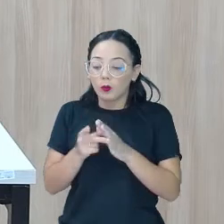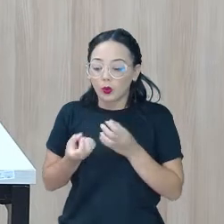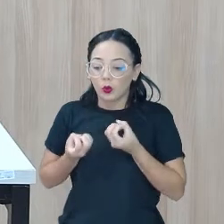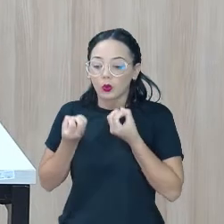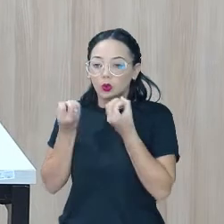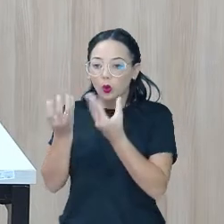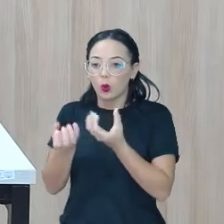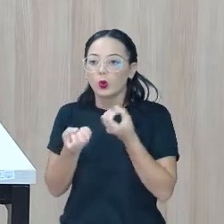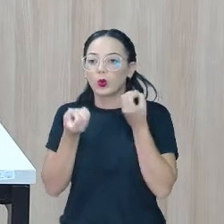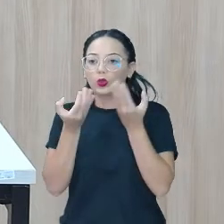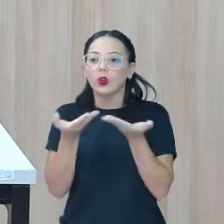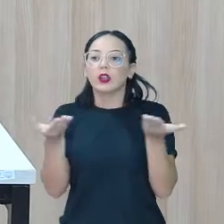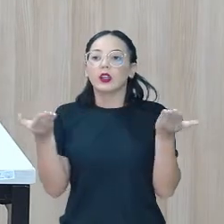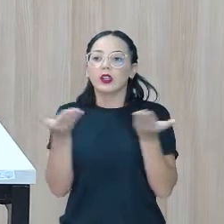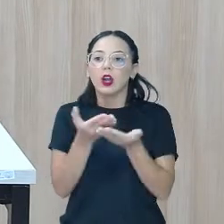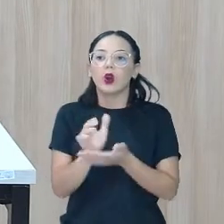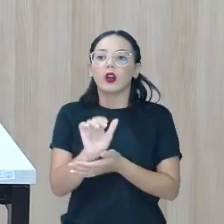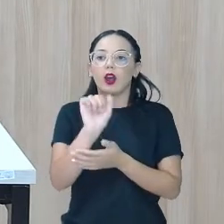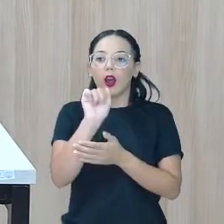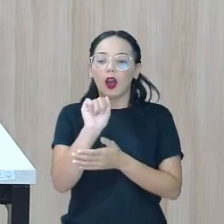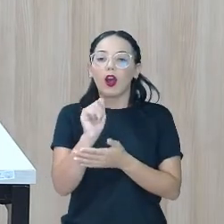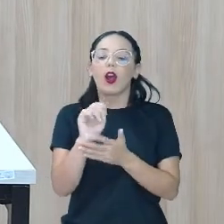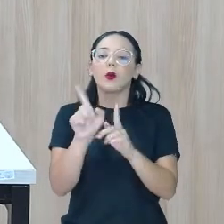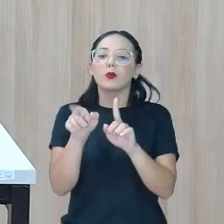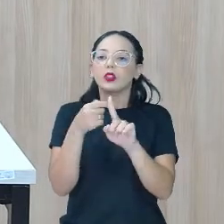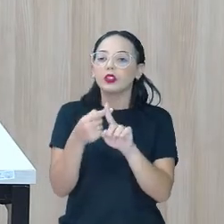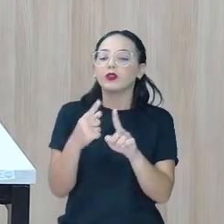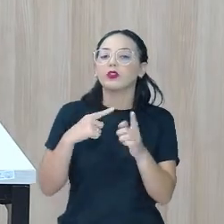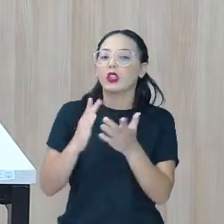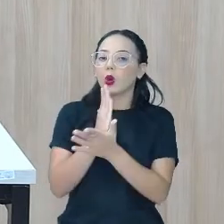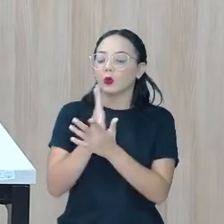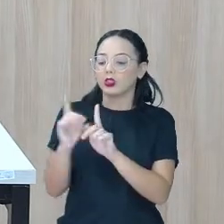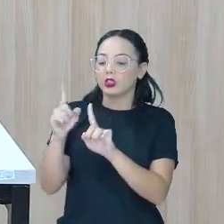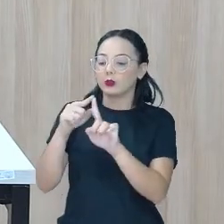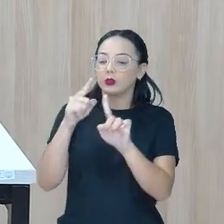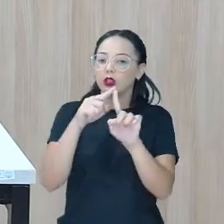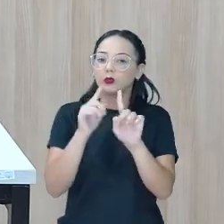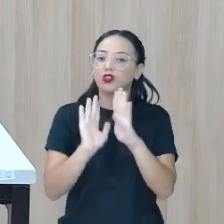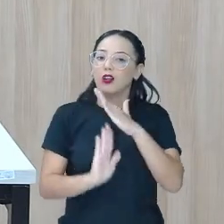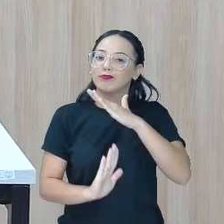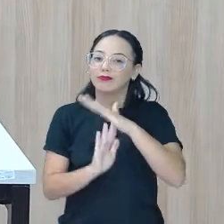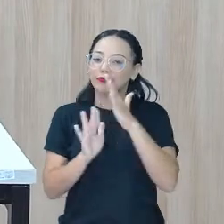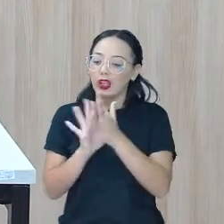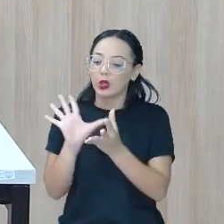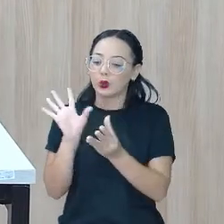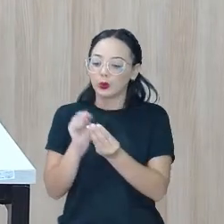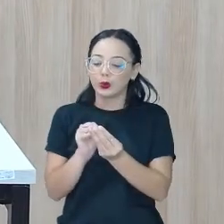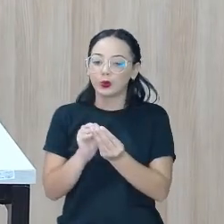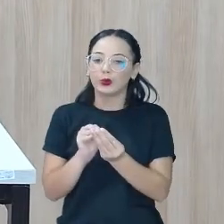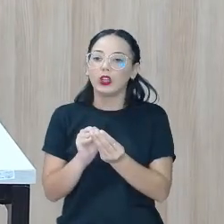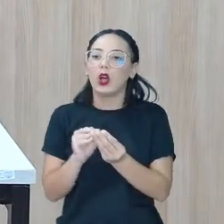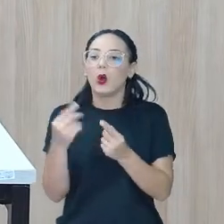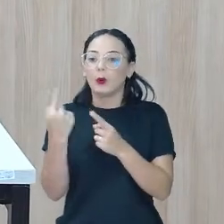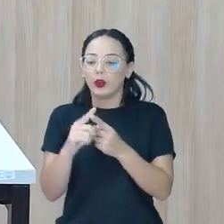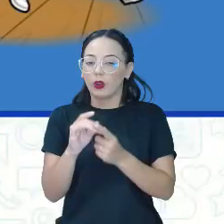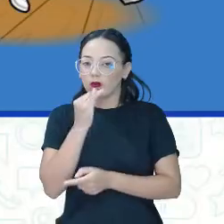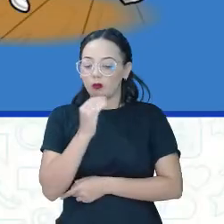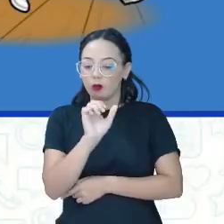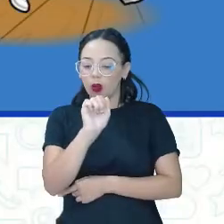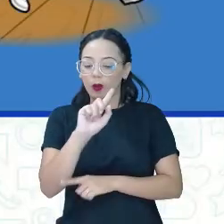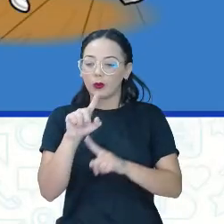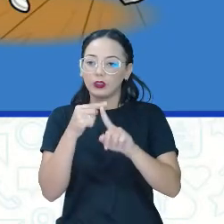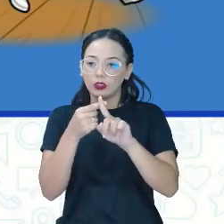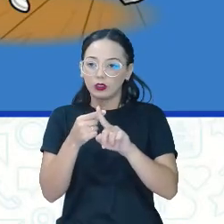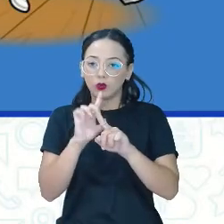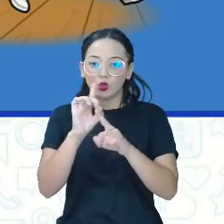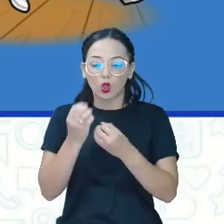os positivos. E aí a gente começa já com alguns tipos de sangue que são mais limitados na hora de doar. Exemplo, o A